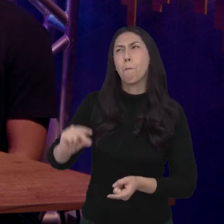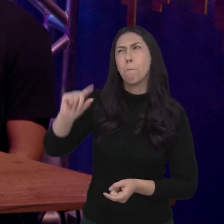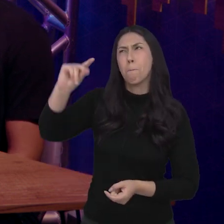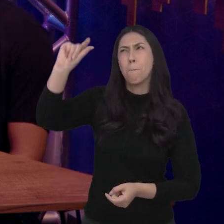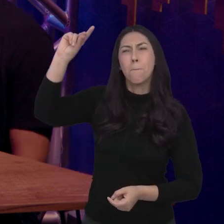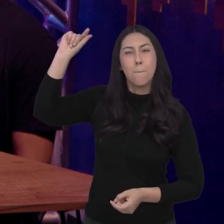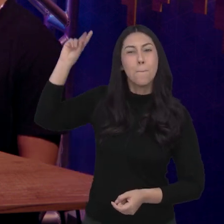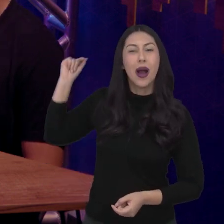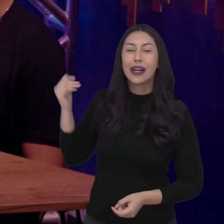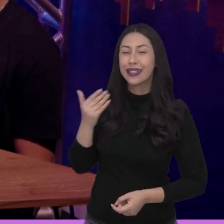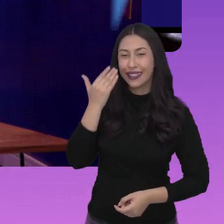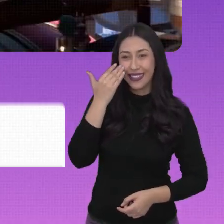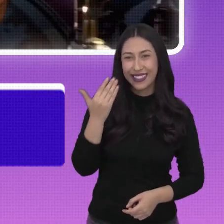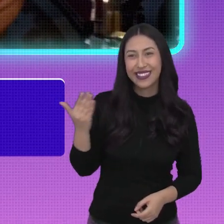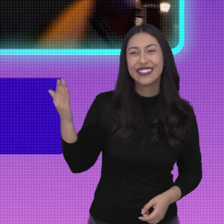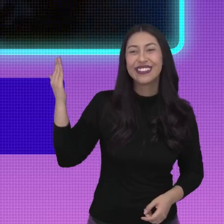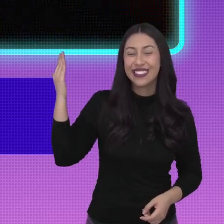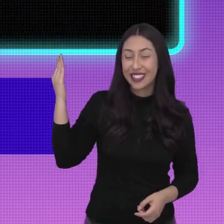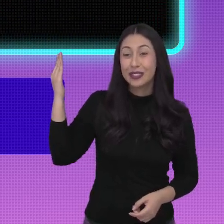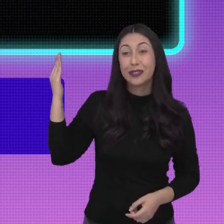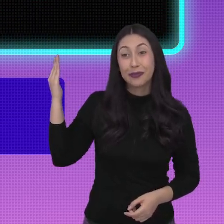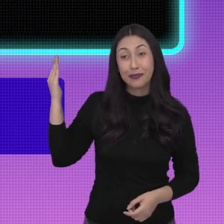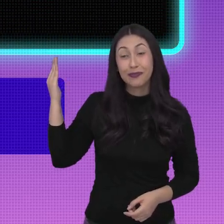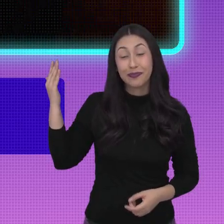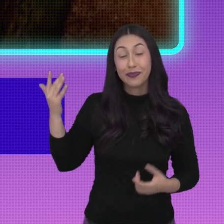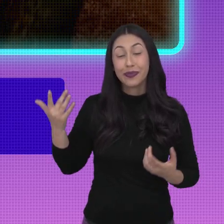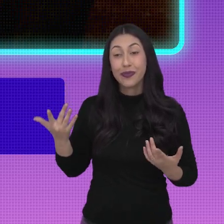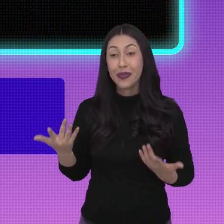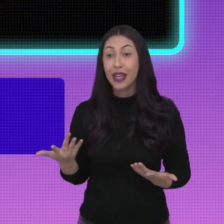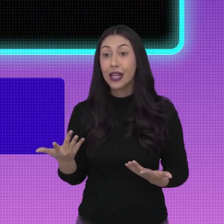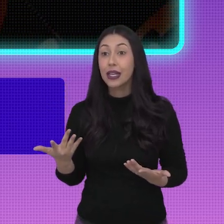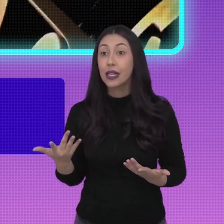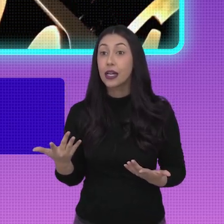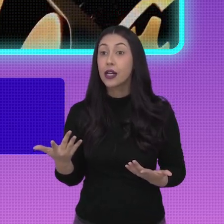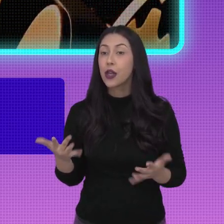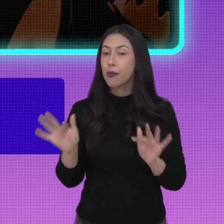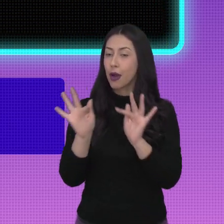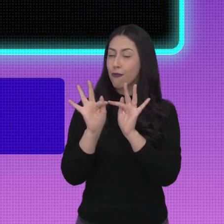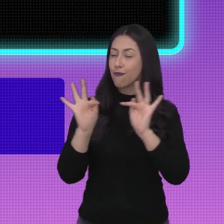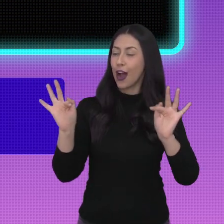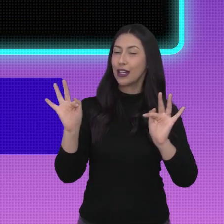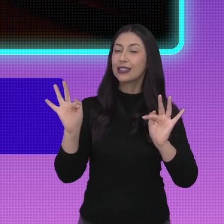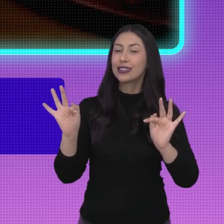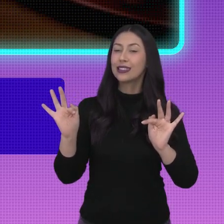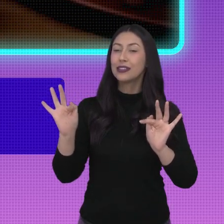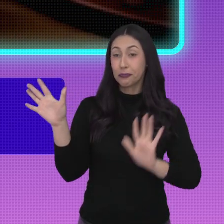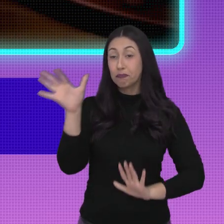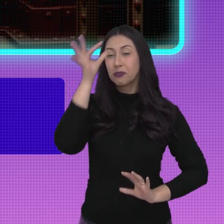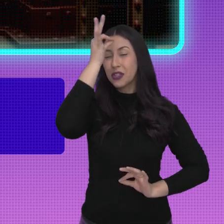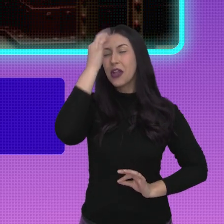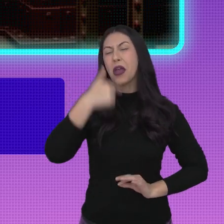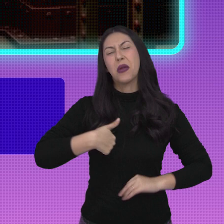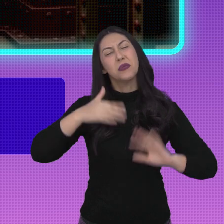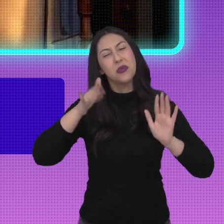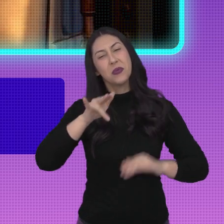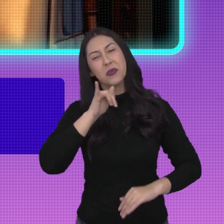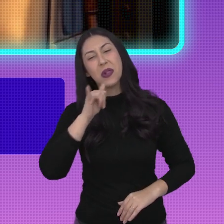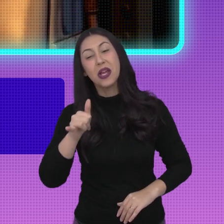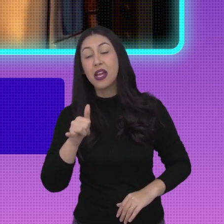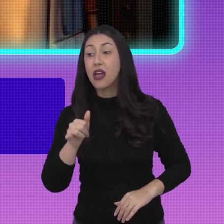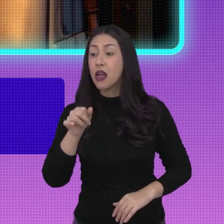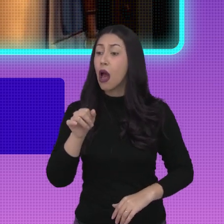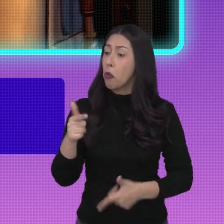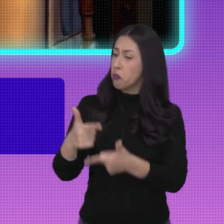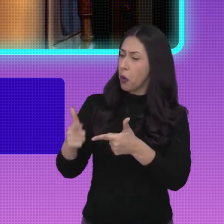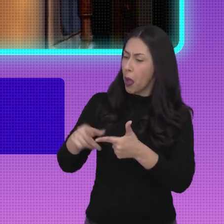ele é bem velho, que é o Robôs, que ele o slogan lá de um dos personagens, que eu já falei aqui, é